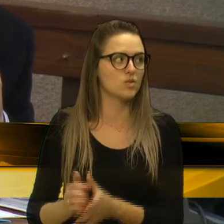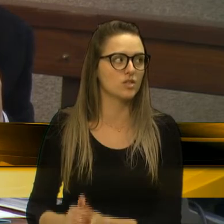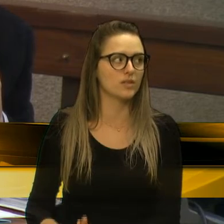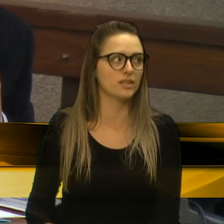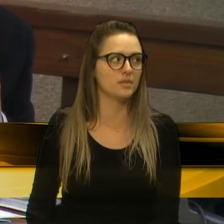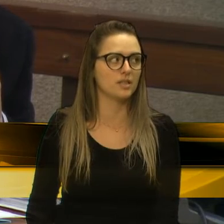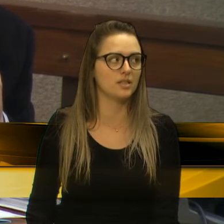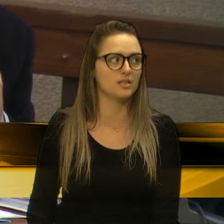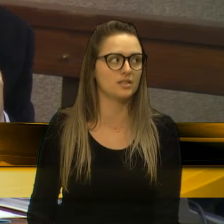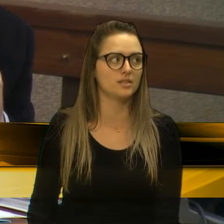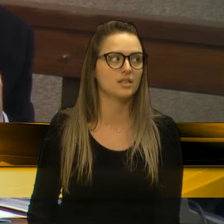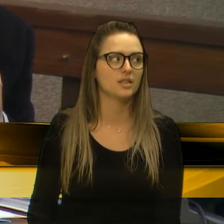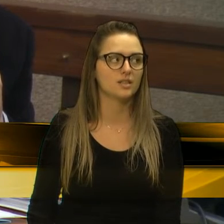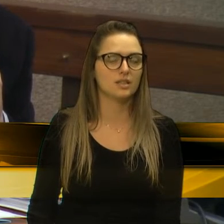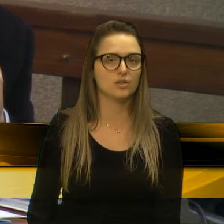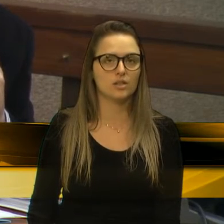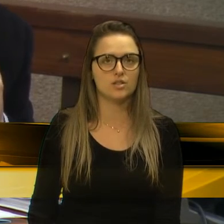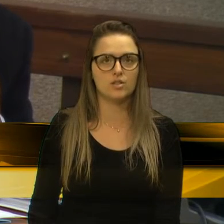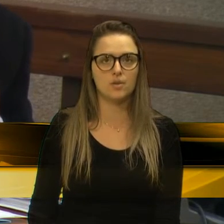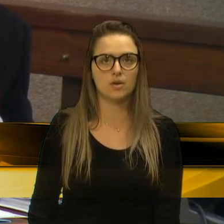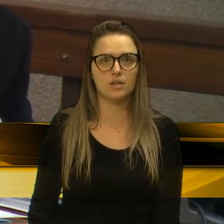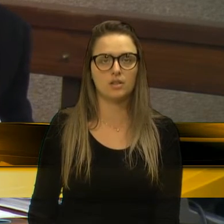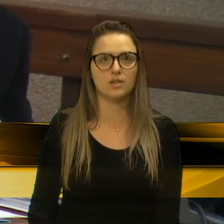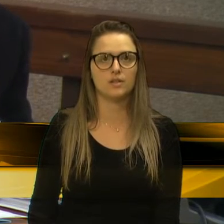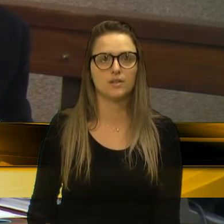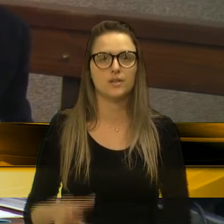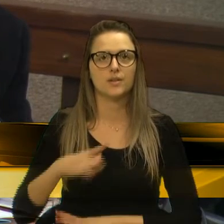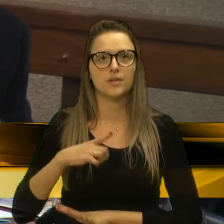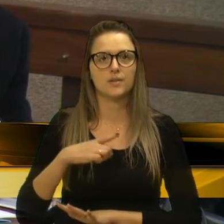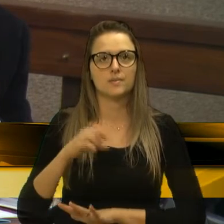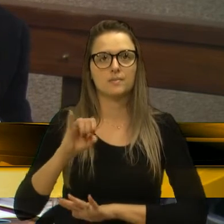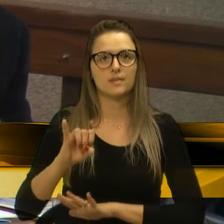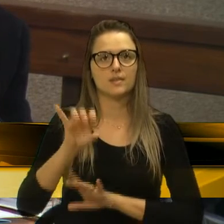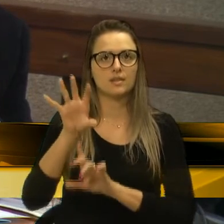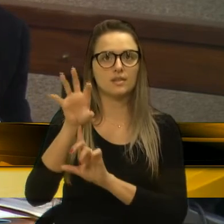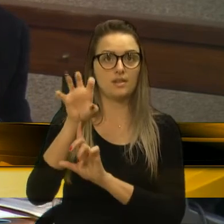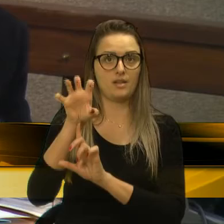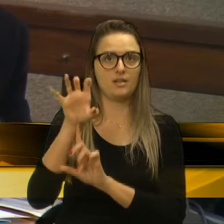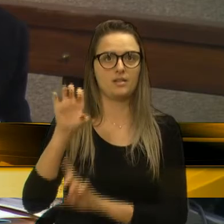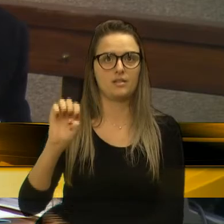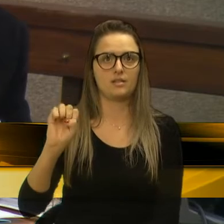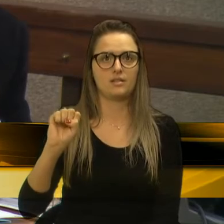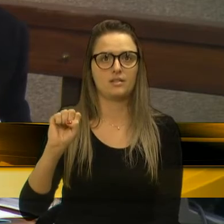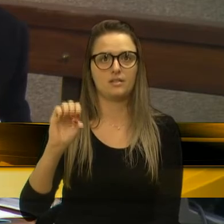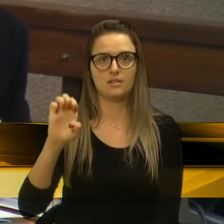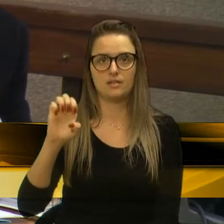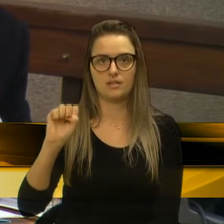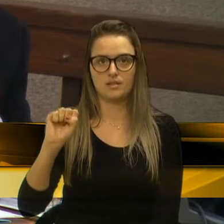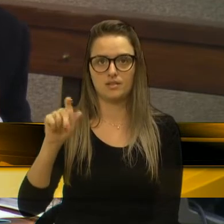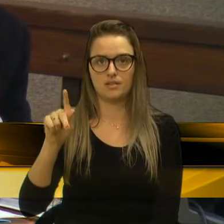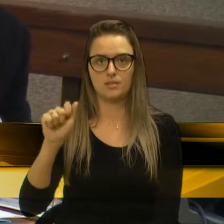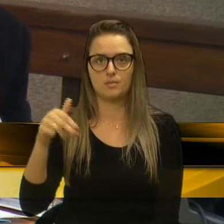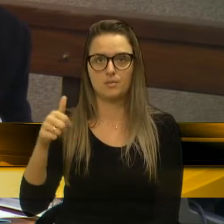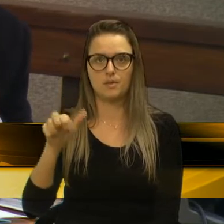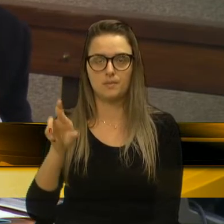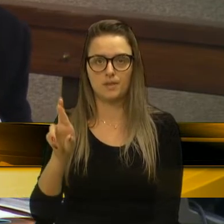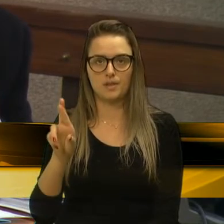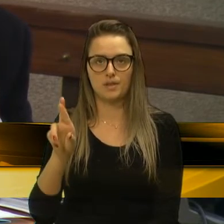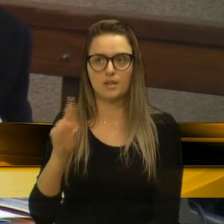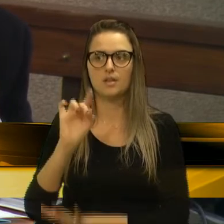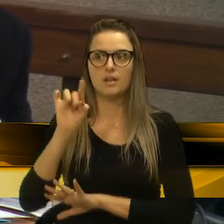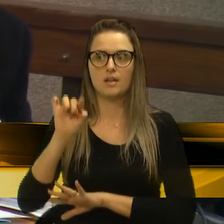errado porque se liberar antena da hispasat hispamar é